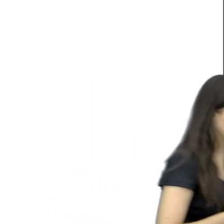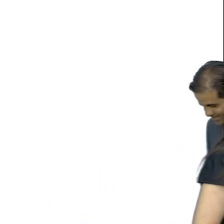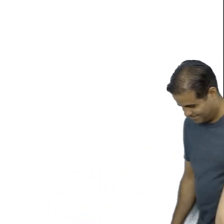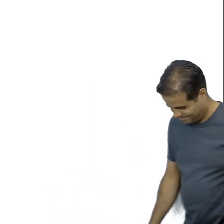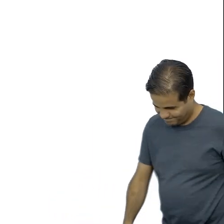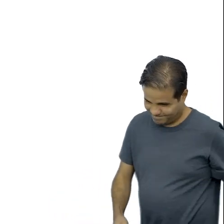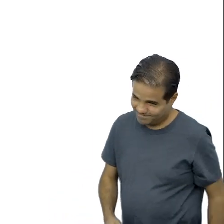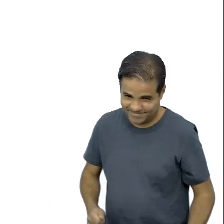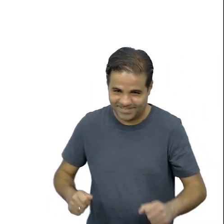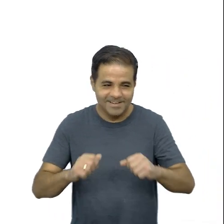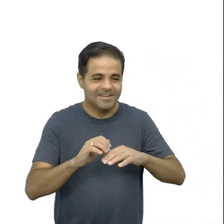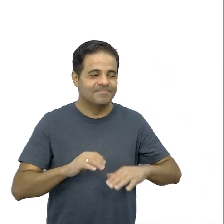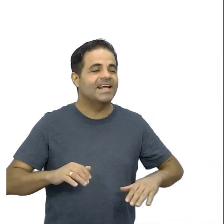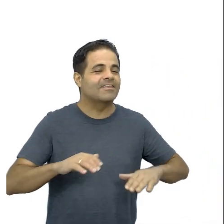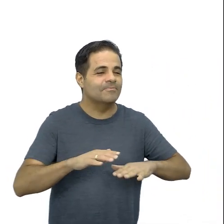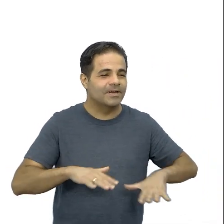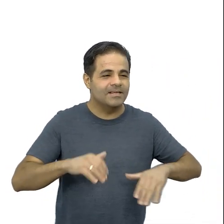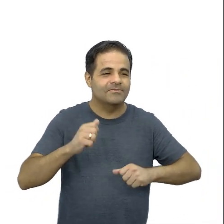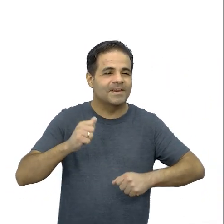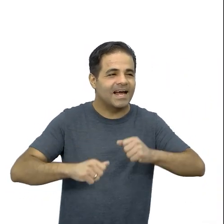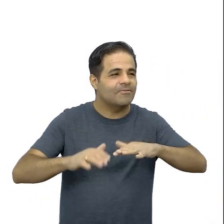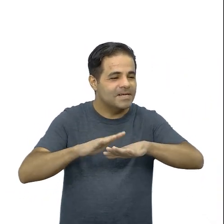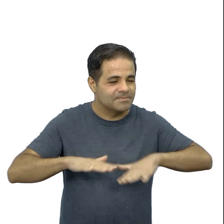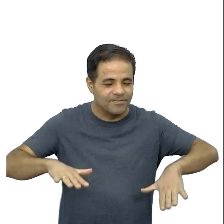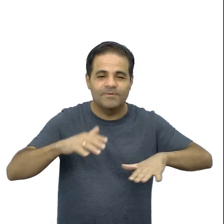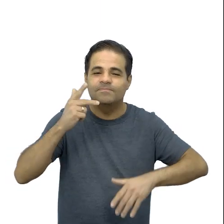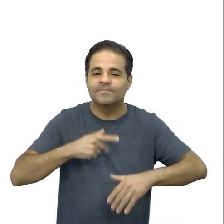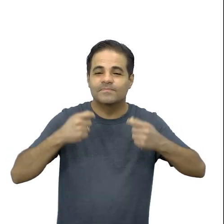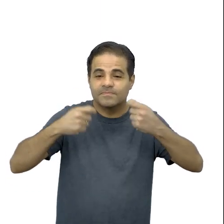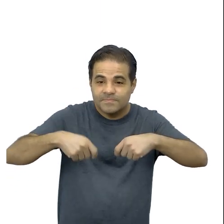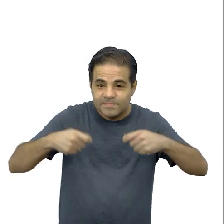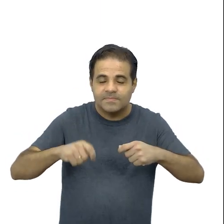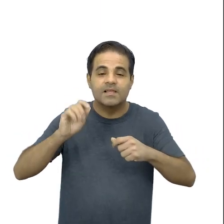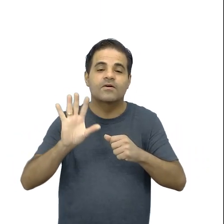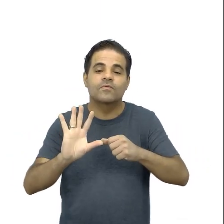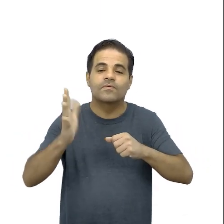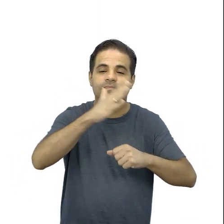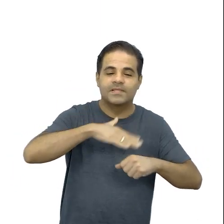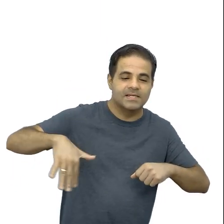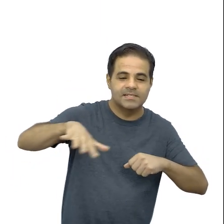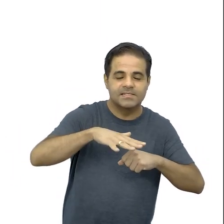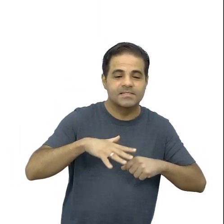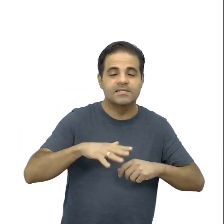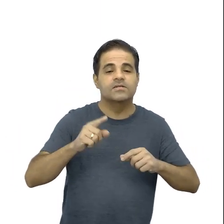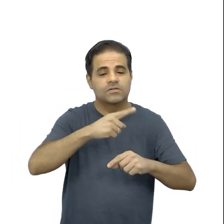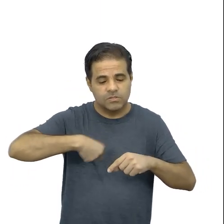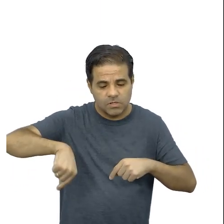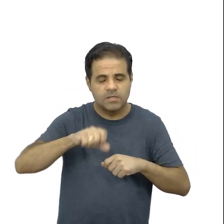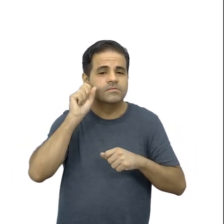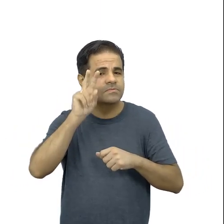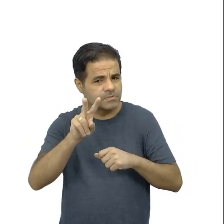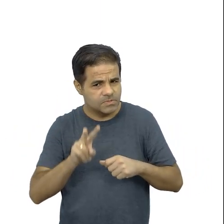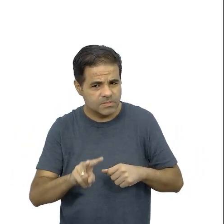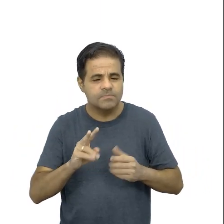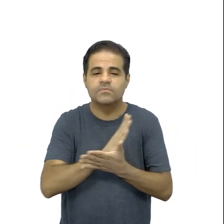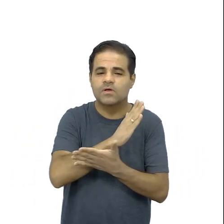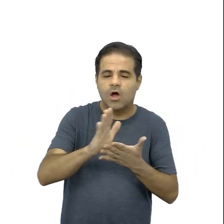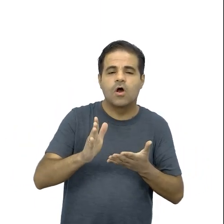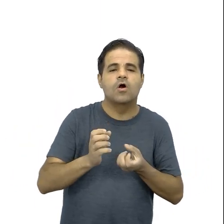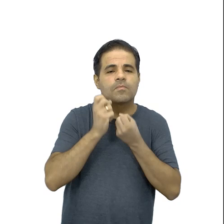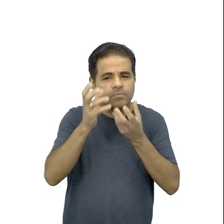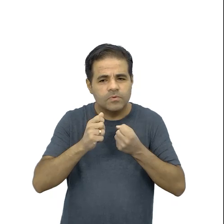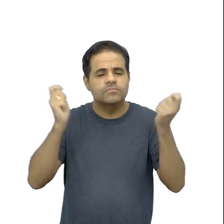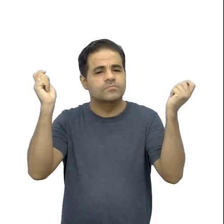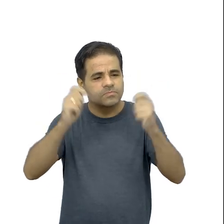É claro que sim. E que condições são necessárias para que isso aconteça? Nós vimos, né, algumas